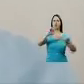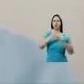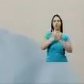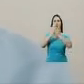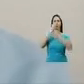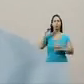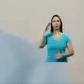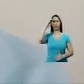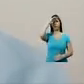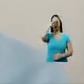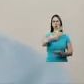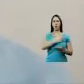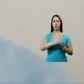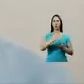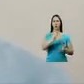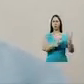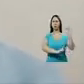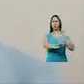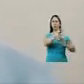declarar O apoio ao Jair Bolsonaro Que começaram os ataques ataques a O